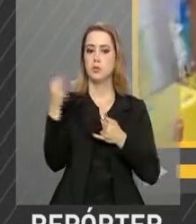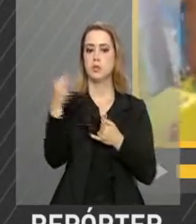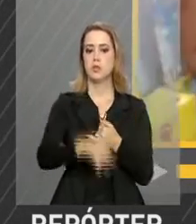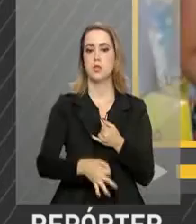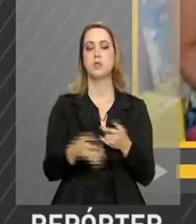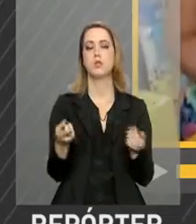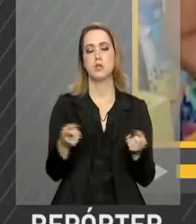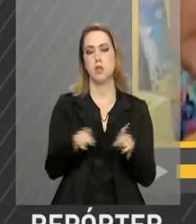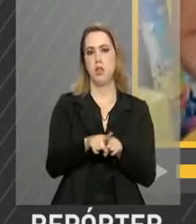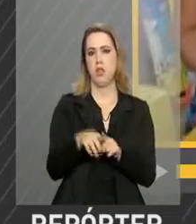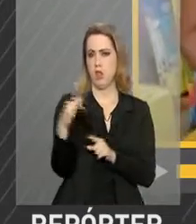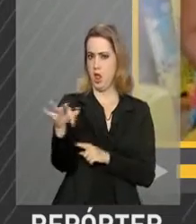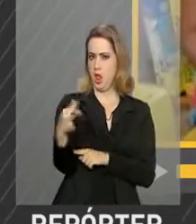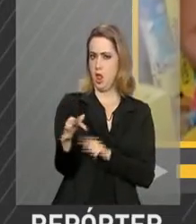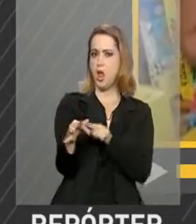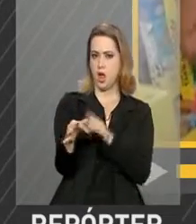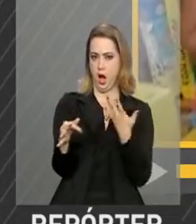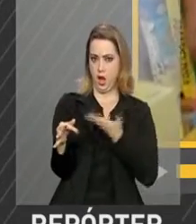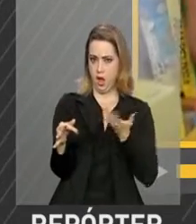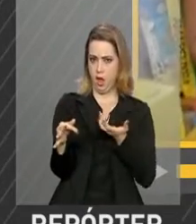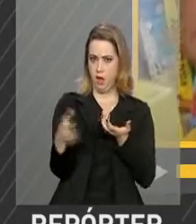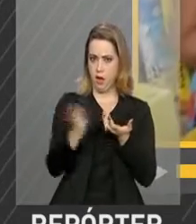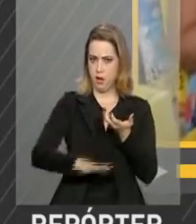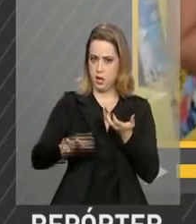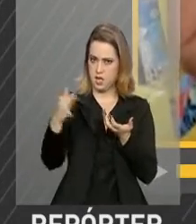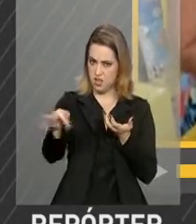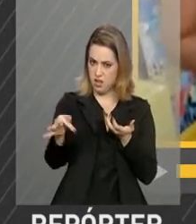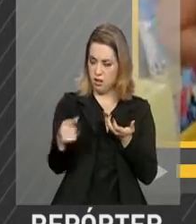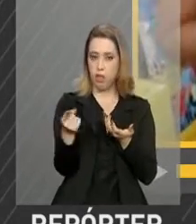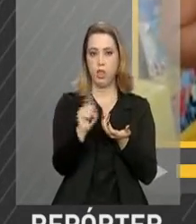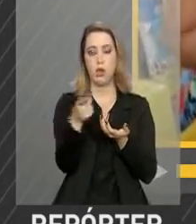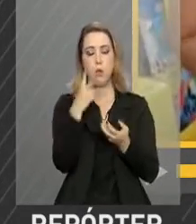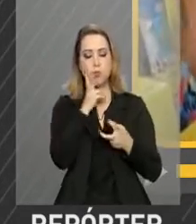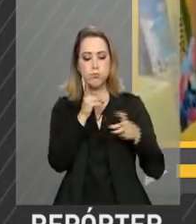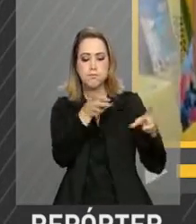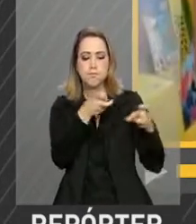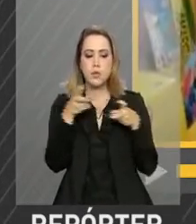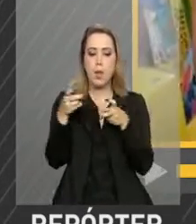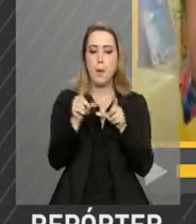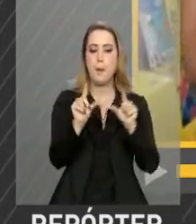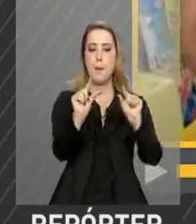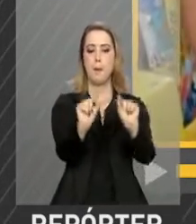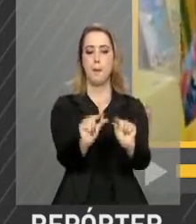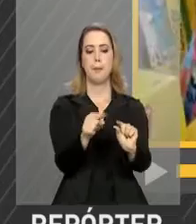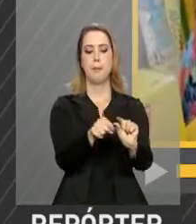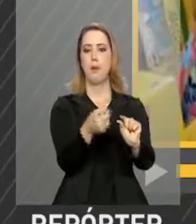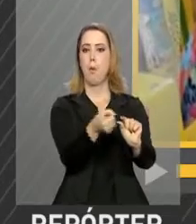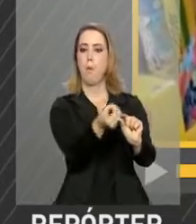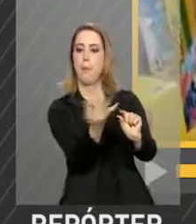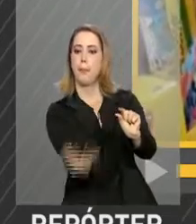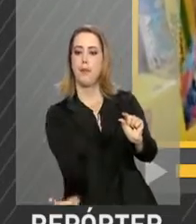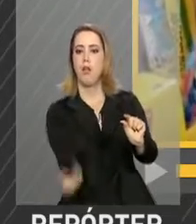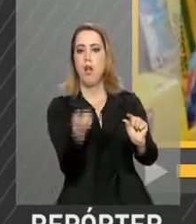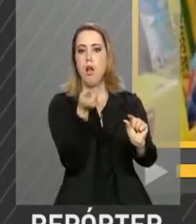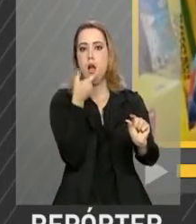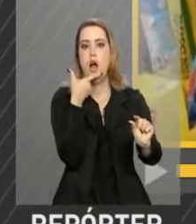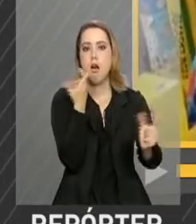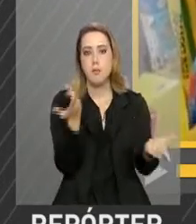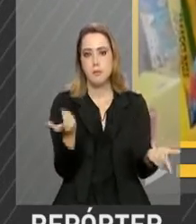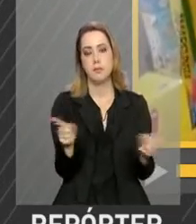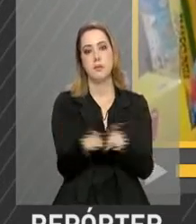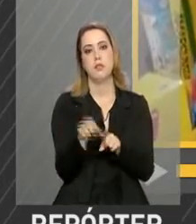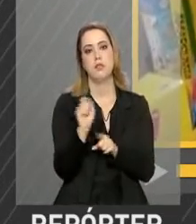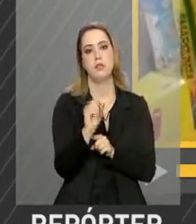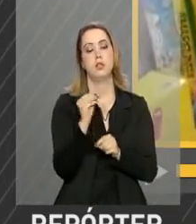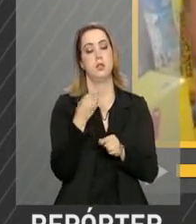qual é a mãe que quer que a criança tenha algum perigo? Então preste atenção, peças pequenas, peças que podem soltar, o manuseio, se tem alguma